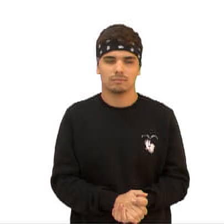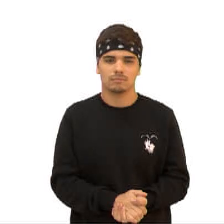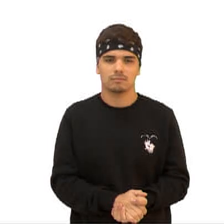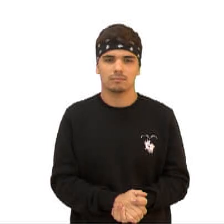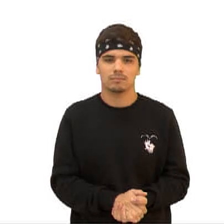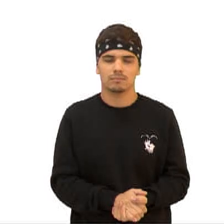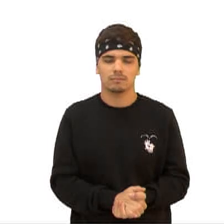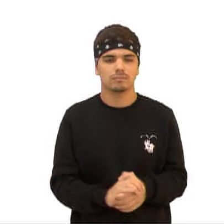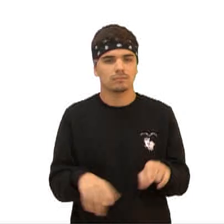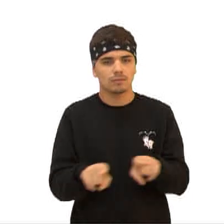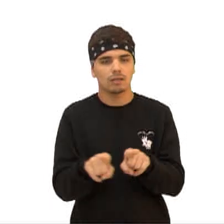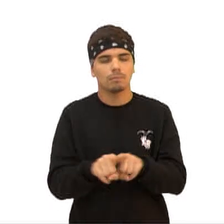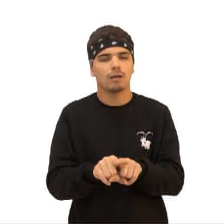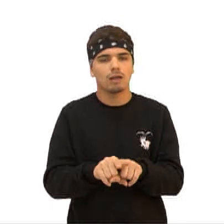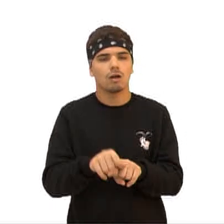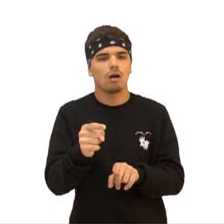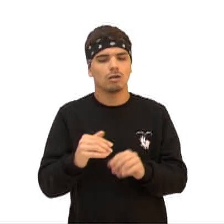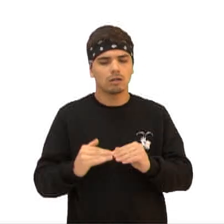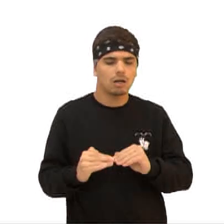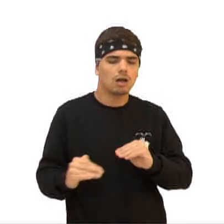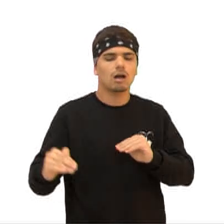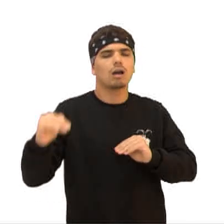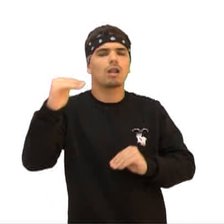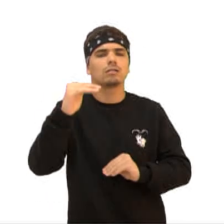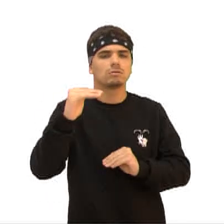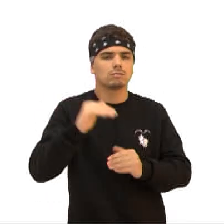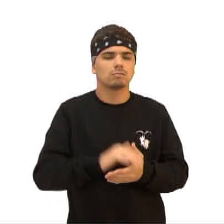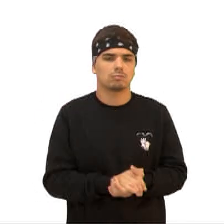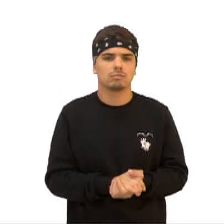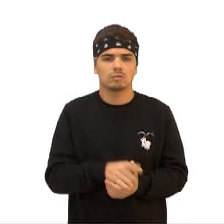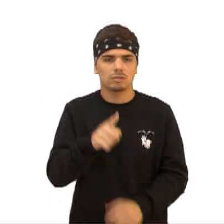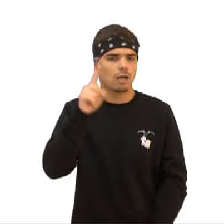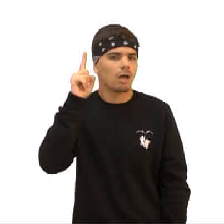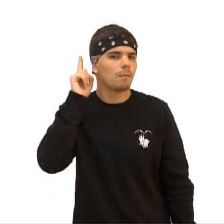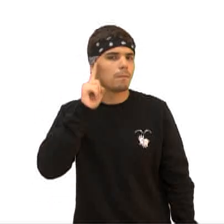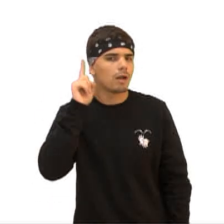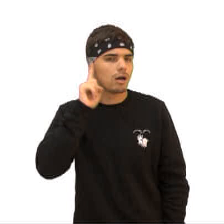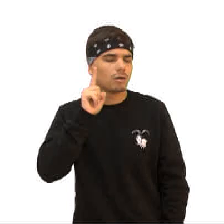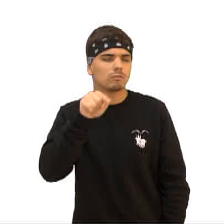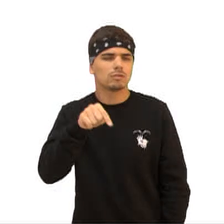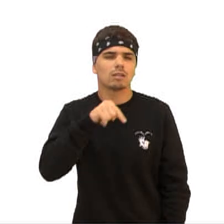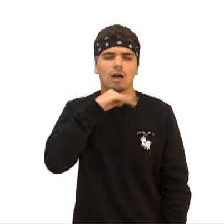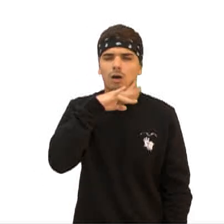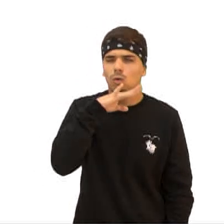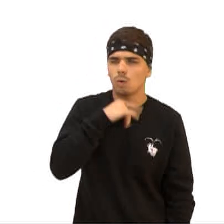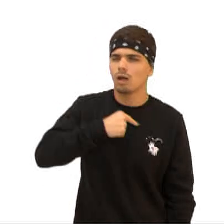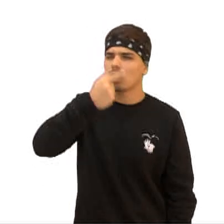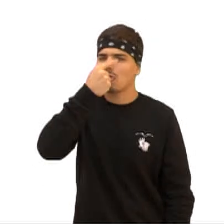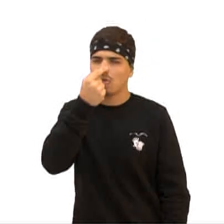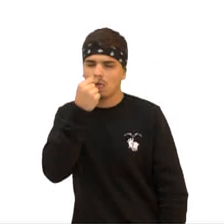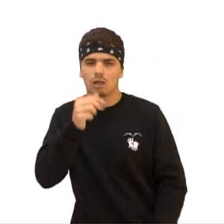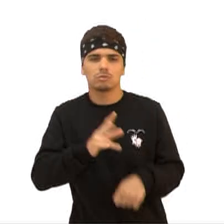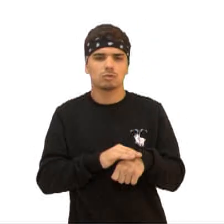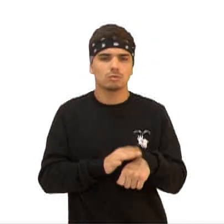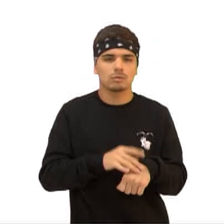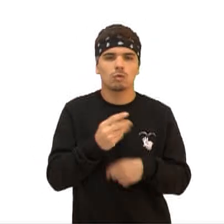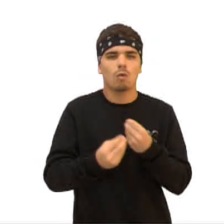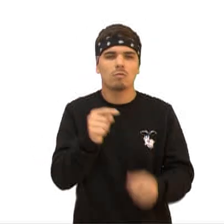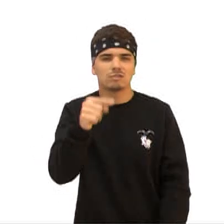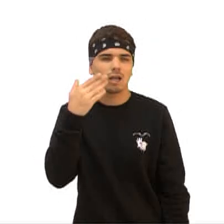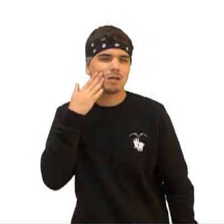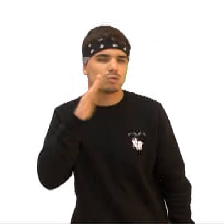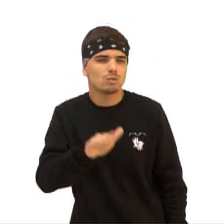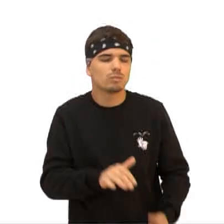alma. Quando você cresce, você é branco. Quando você está ruim, está lá com aquela gripe, você fica como